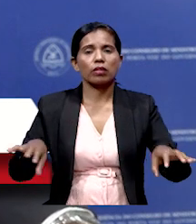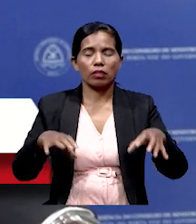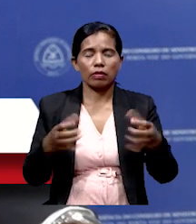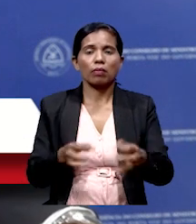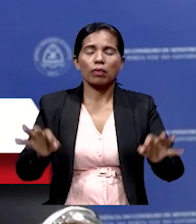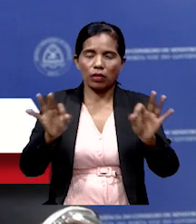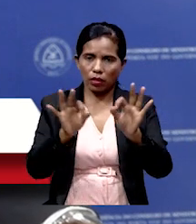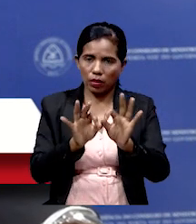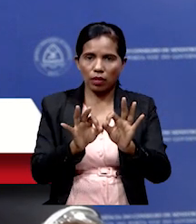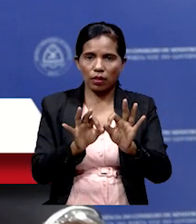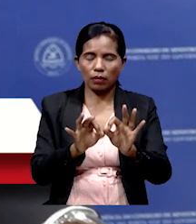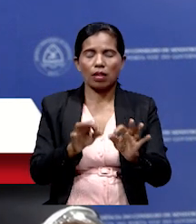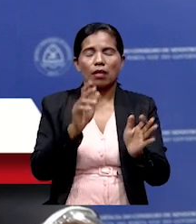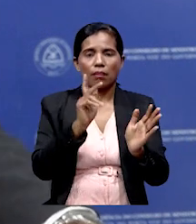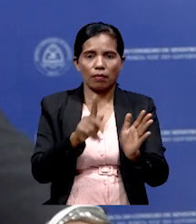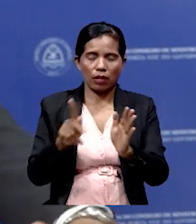plano para